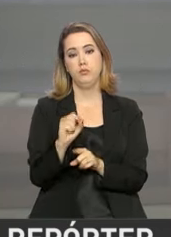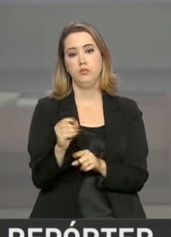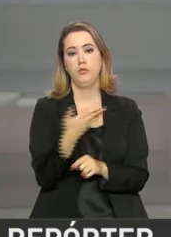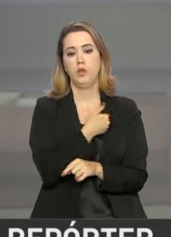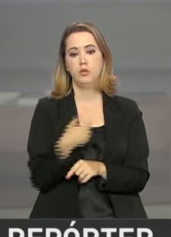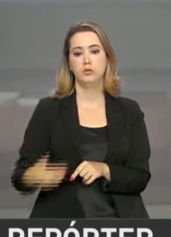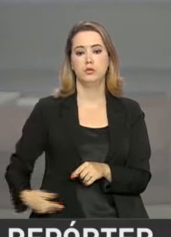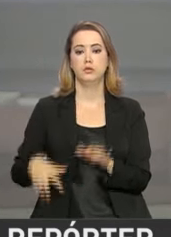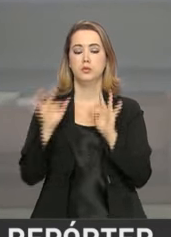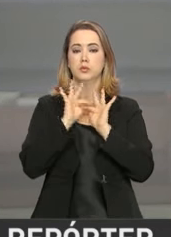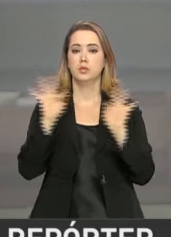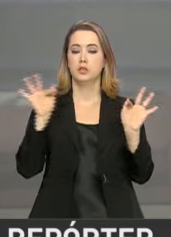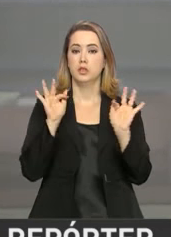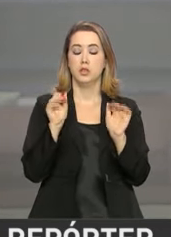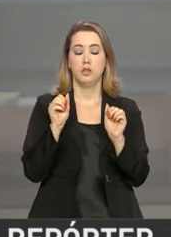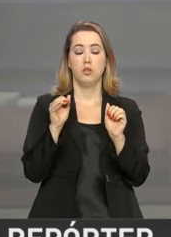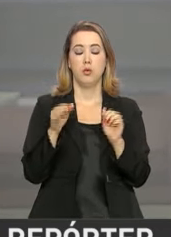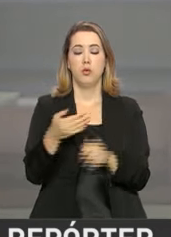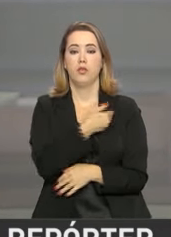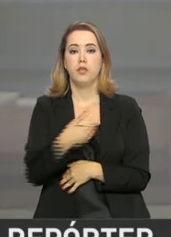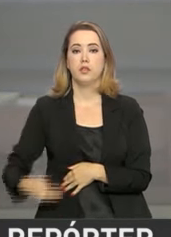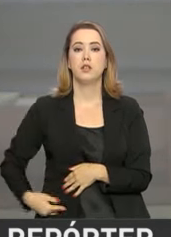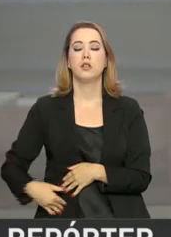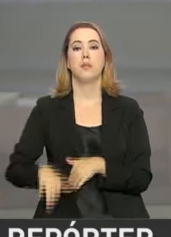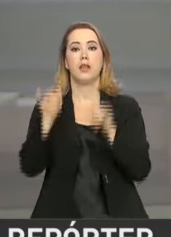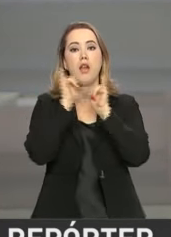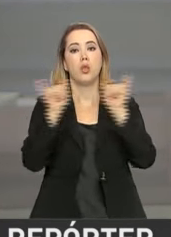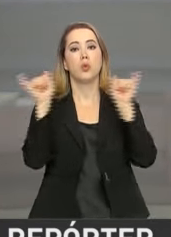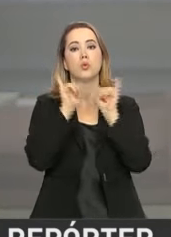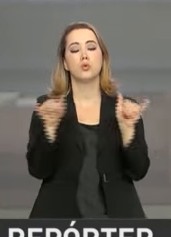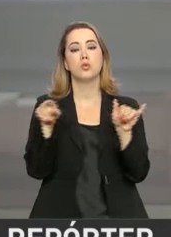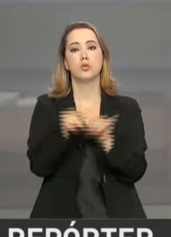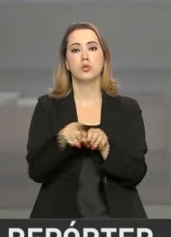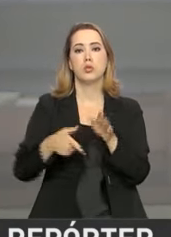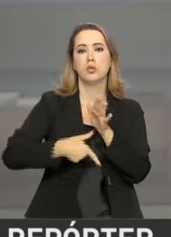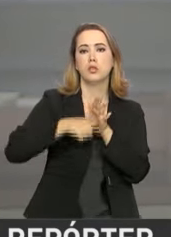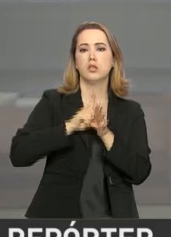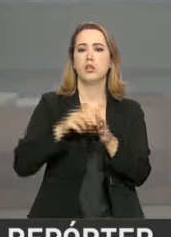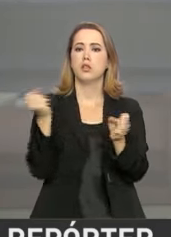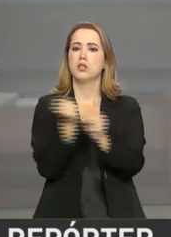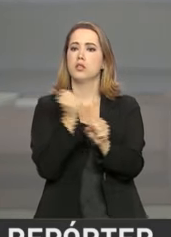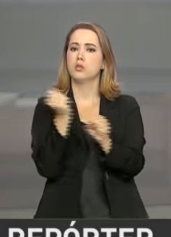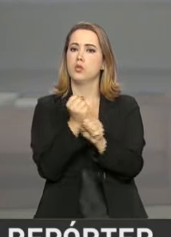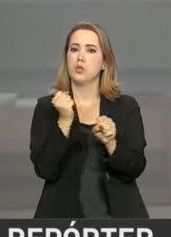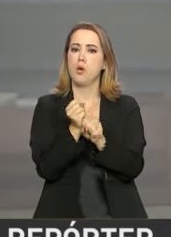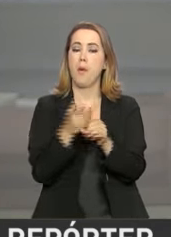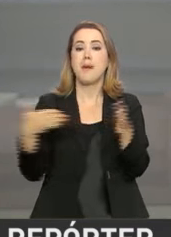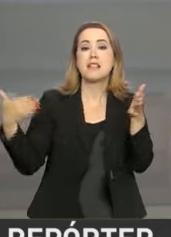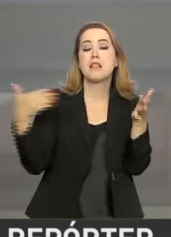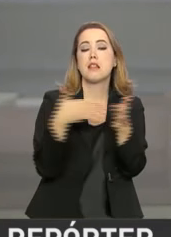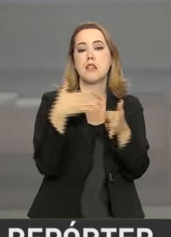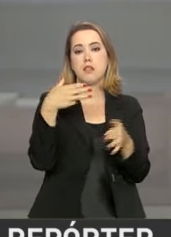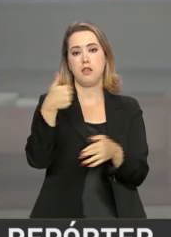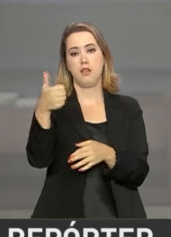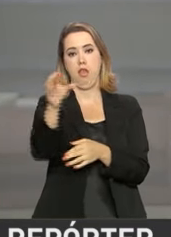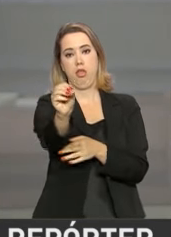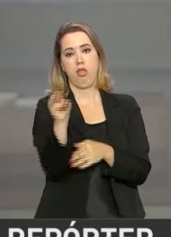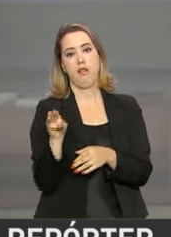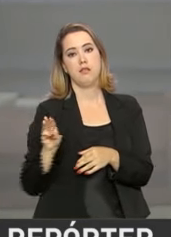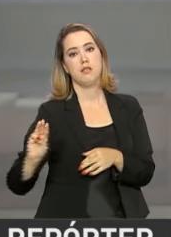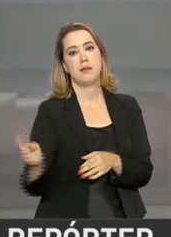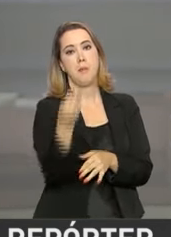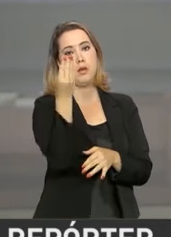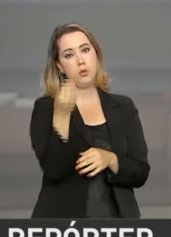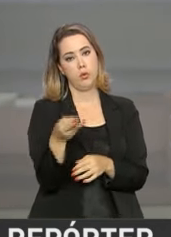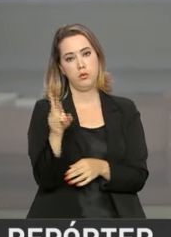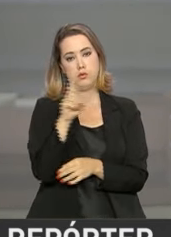governo também anunciou que iria retomar primeiro as obras cujo valor total para conclusão não ultrapassasse R 10 milhões deais. Entre